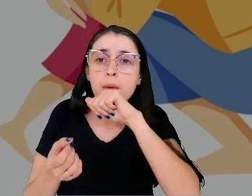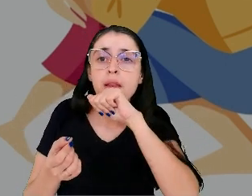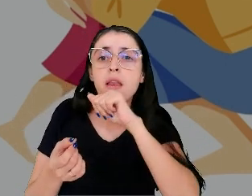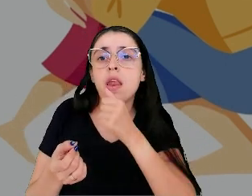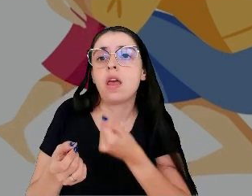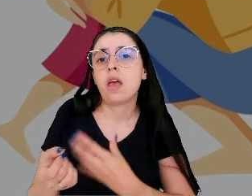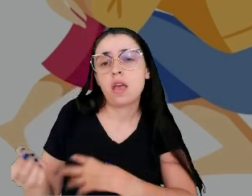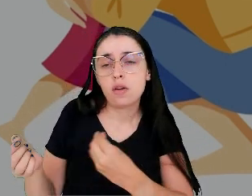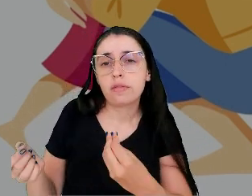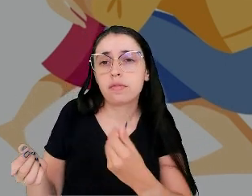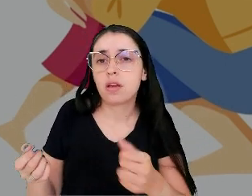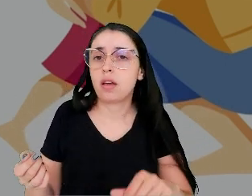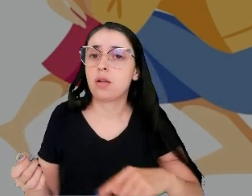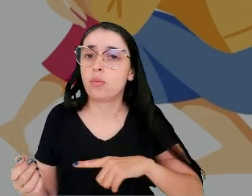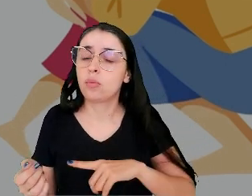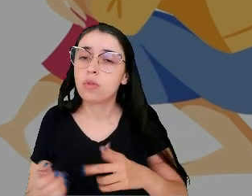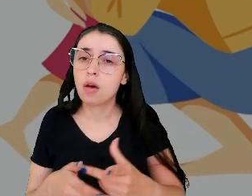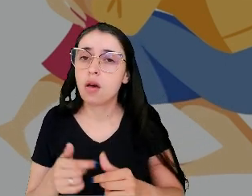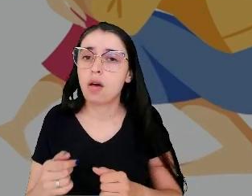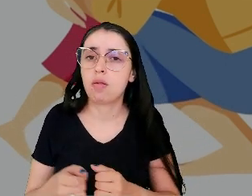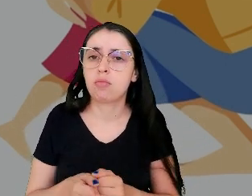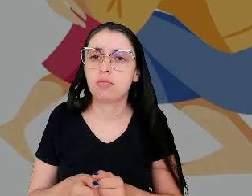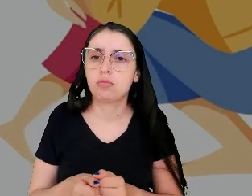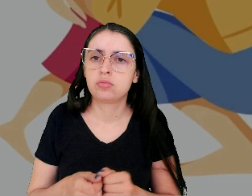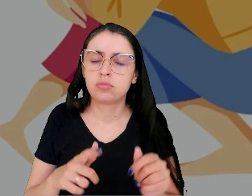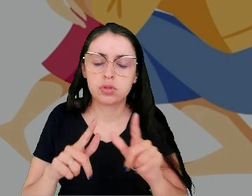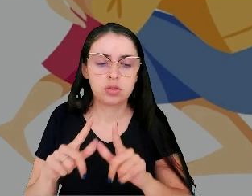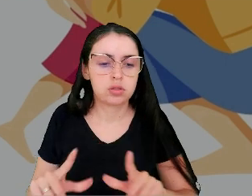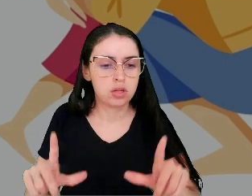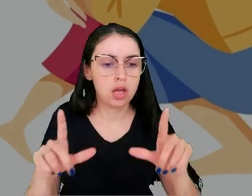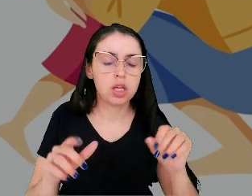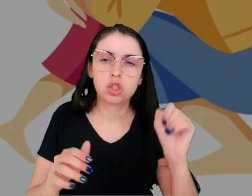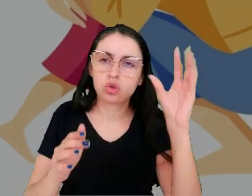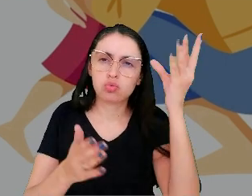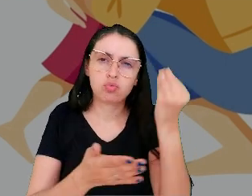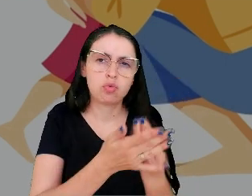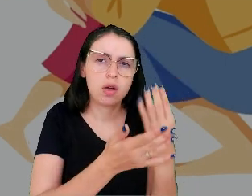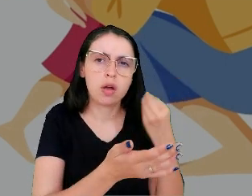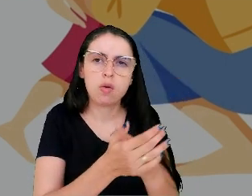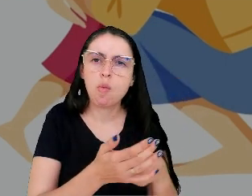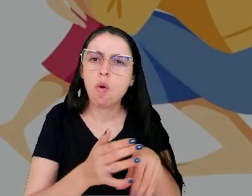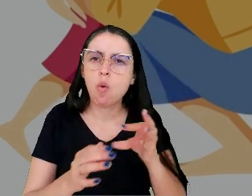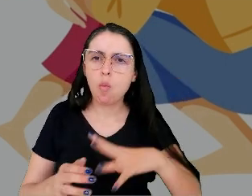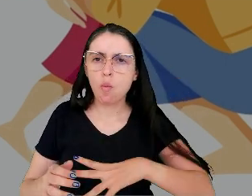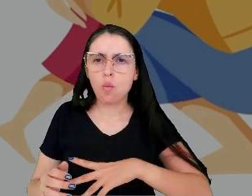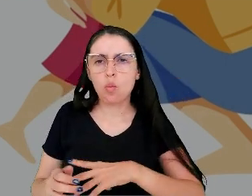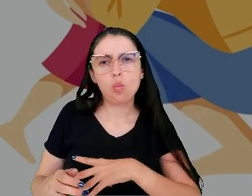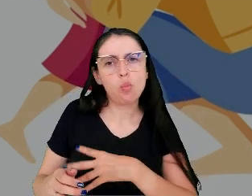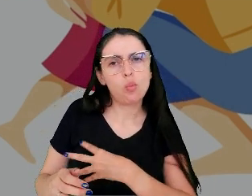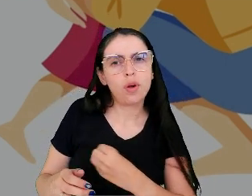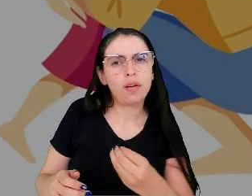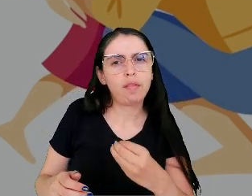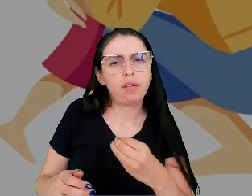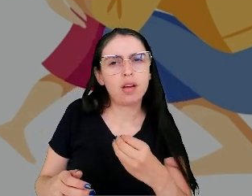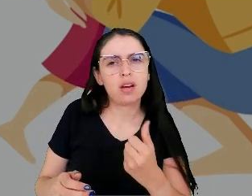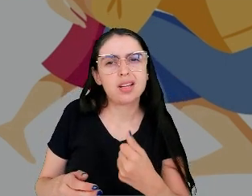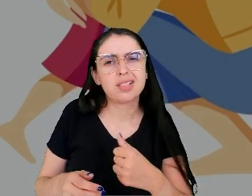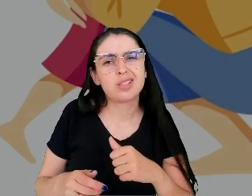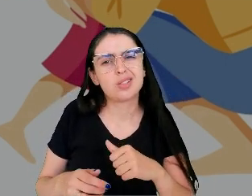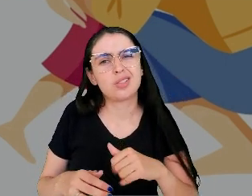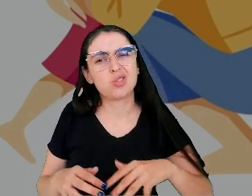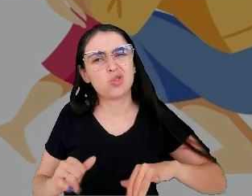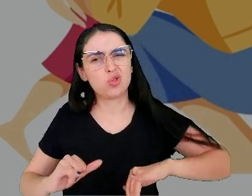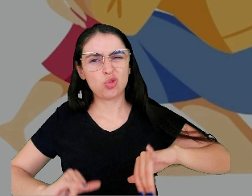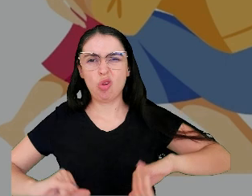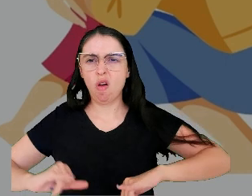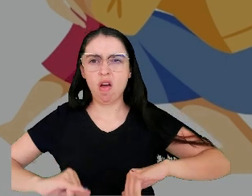filho. Tem o ultrassonografista que está tentando extrair dados para ver o quanto essa criança está sofrendo, o quanto tem que ser